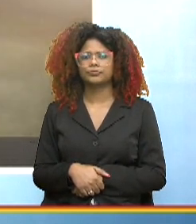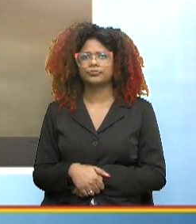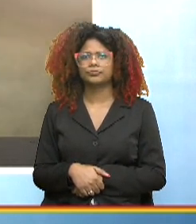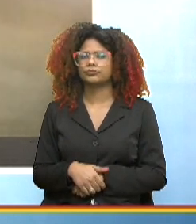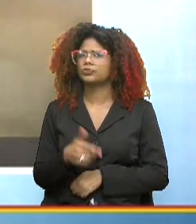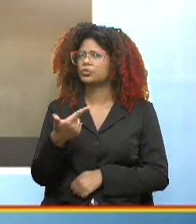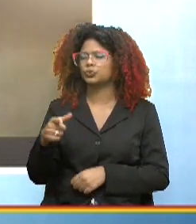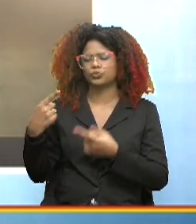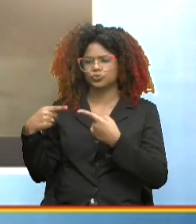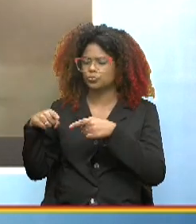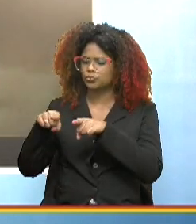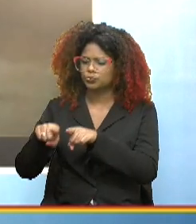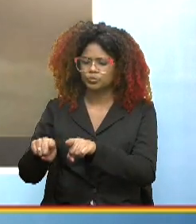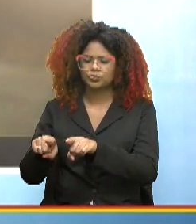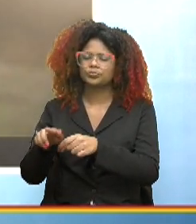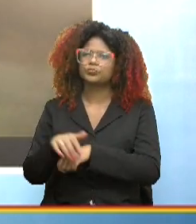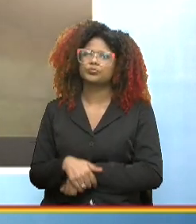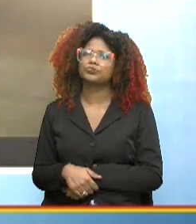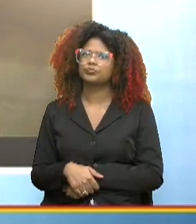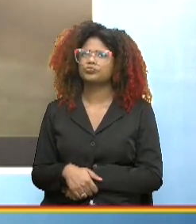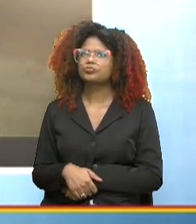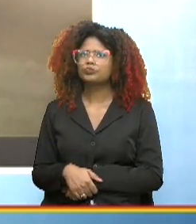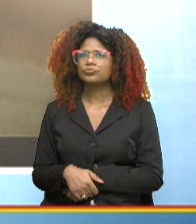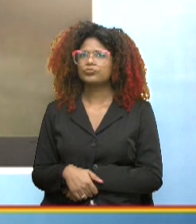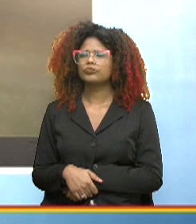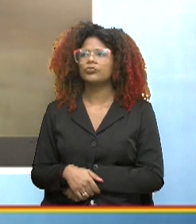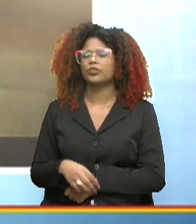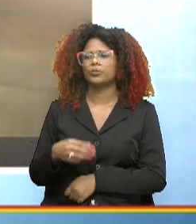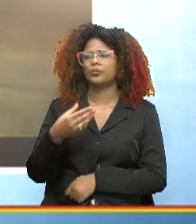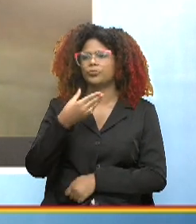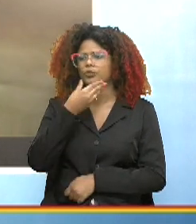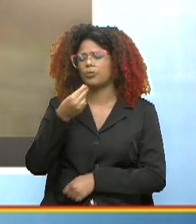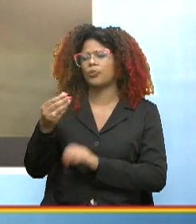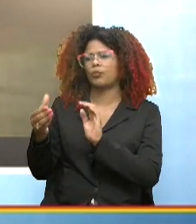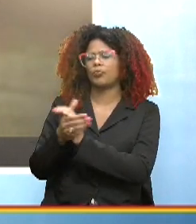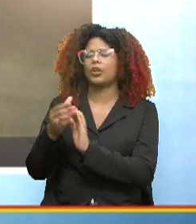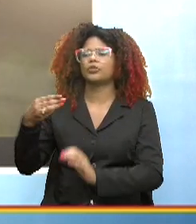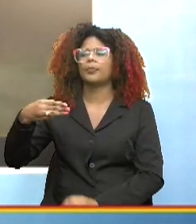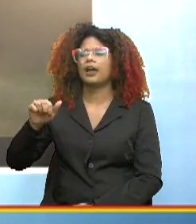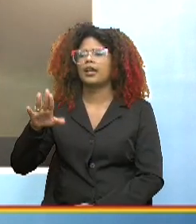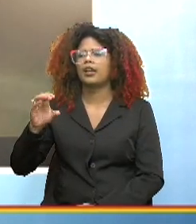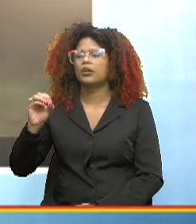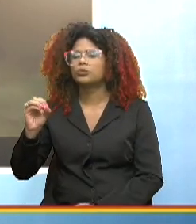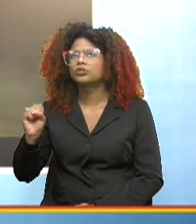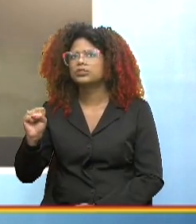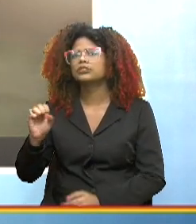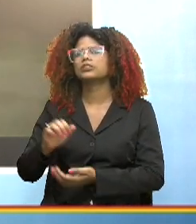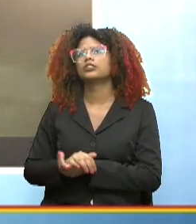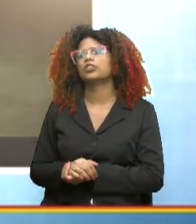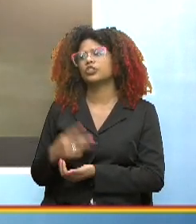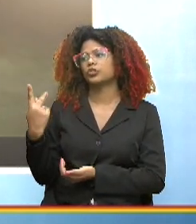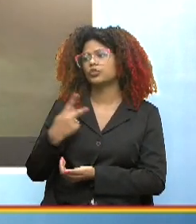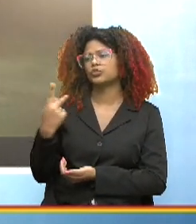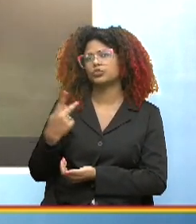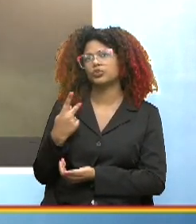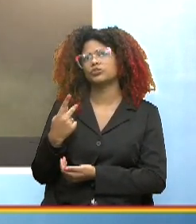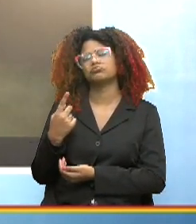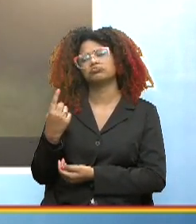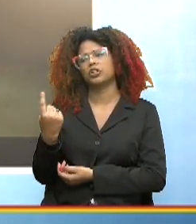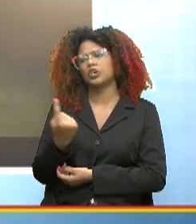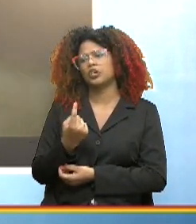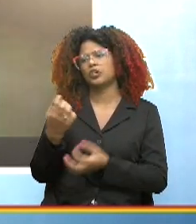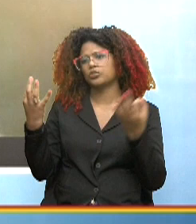a união estável não tínhamos ainda Marcos e eu e a gente entrou com os dois sendo